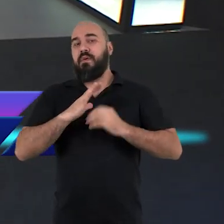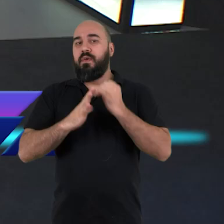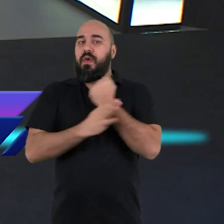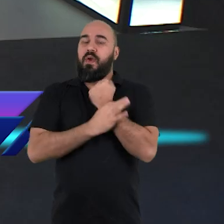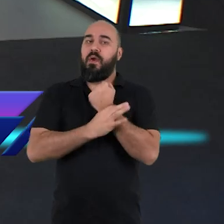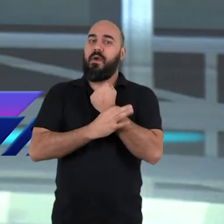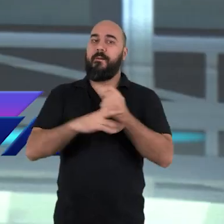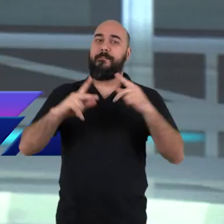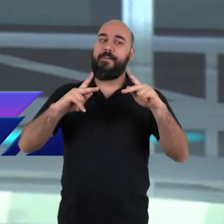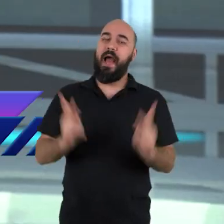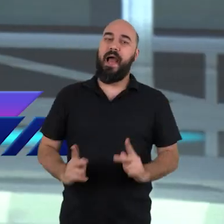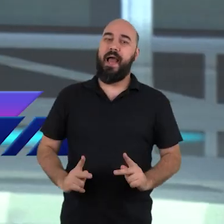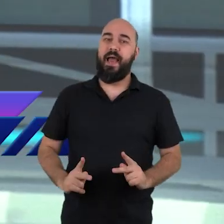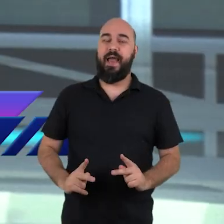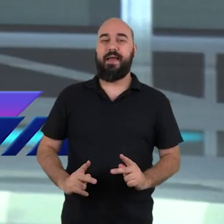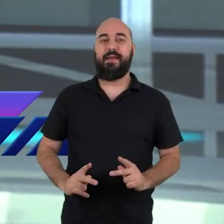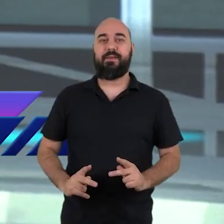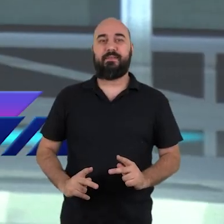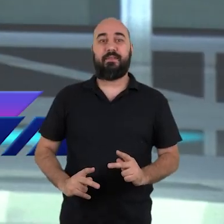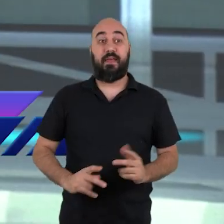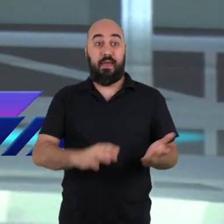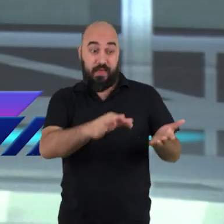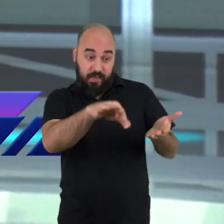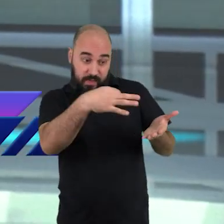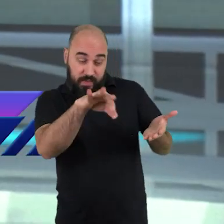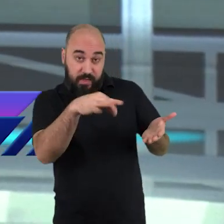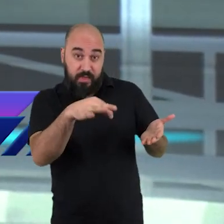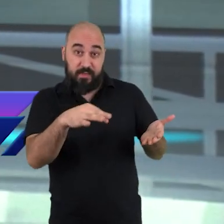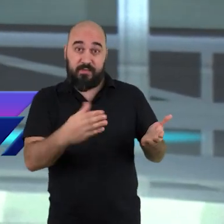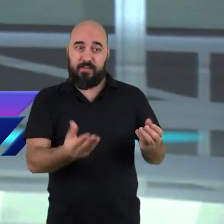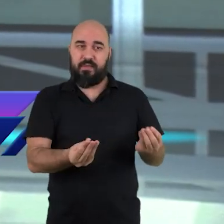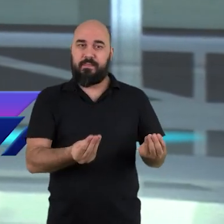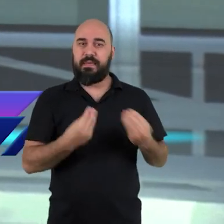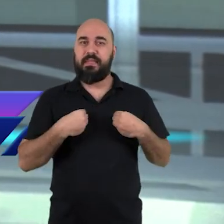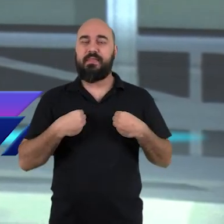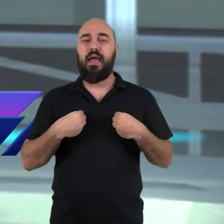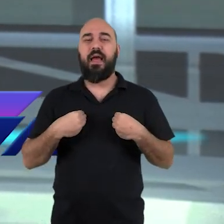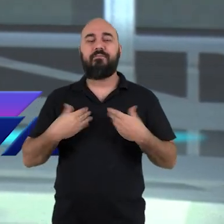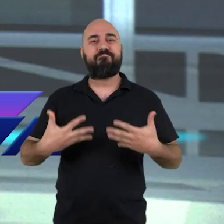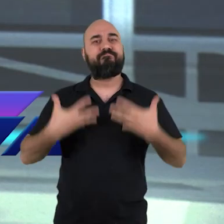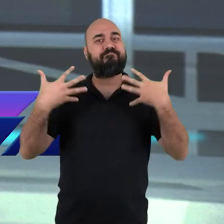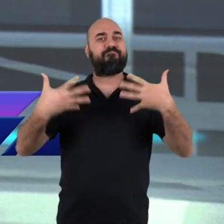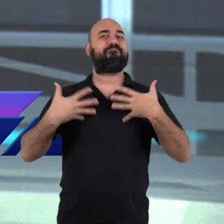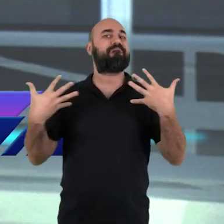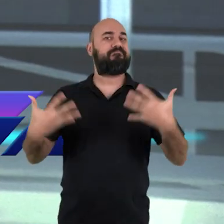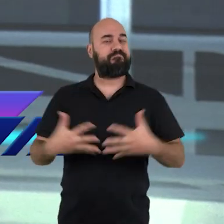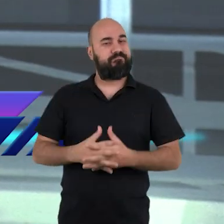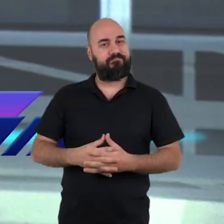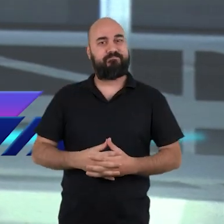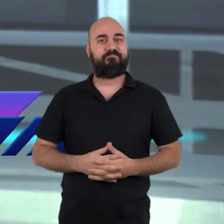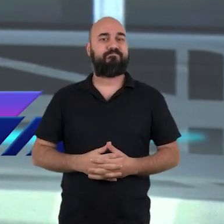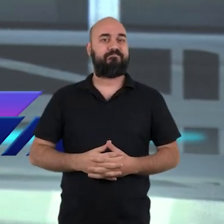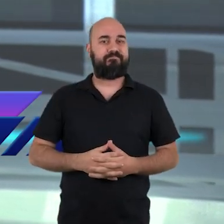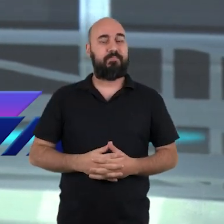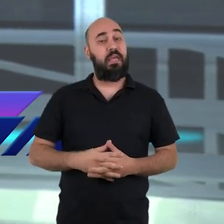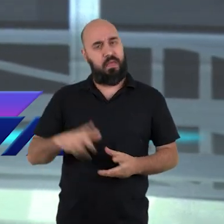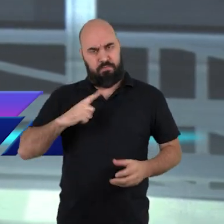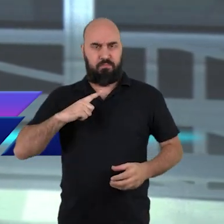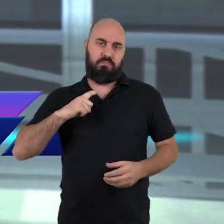paz. É uma página que me dá alívio. Eu tenho as